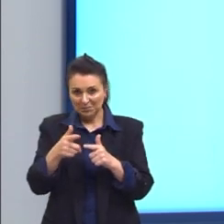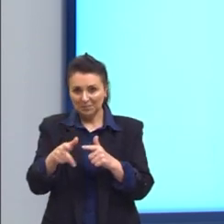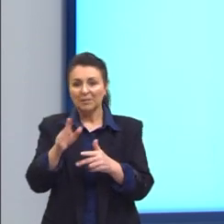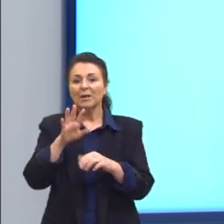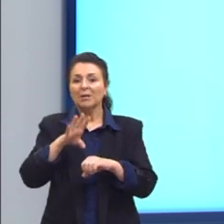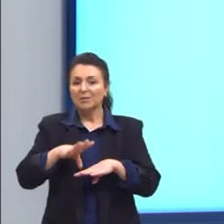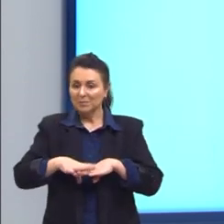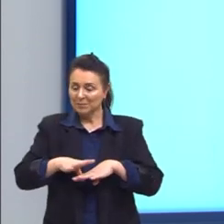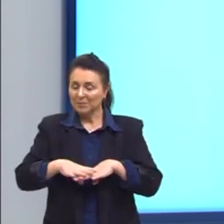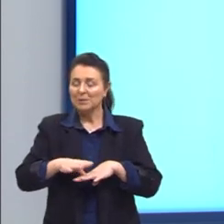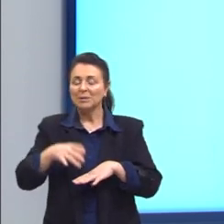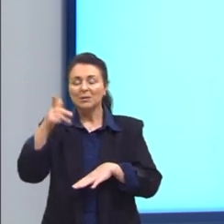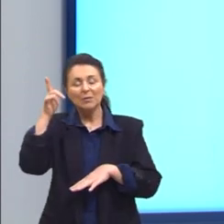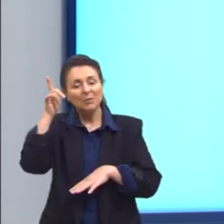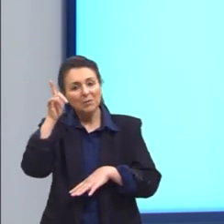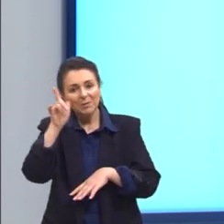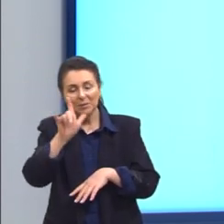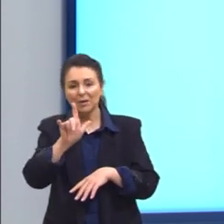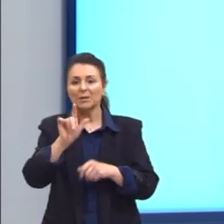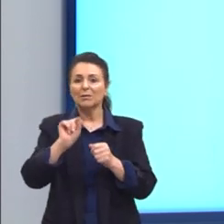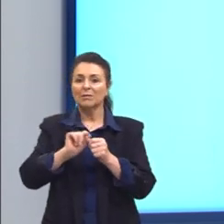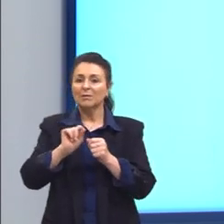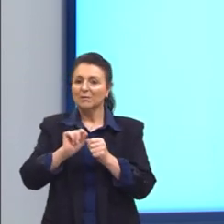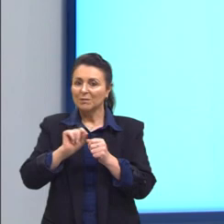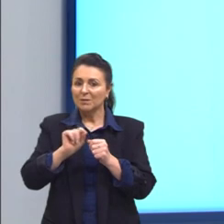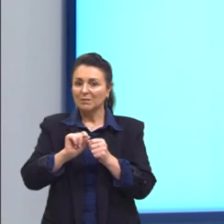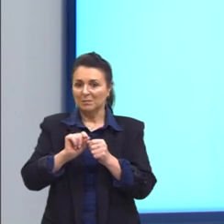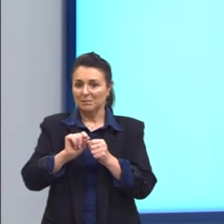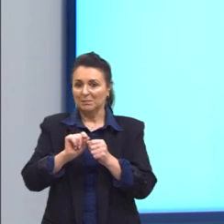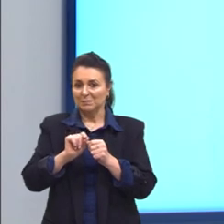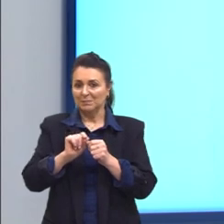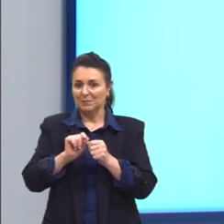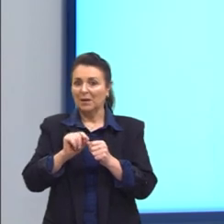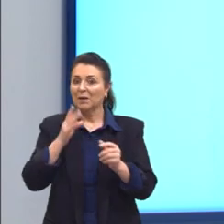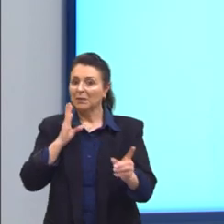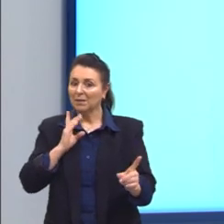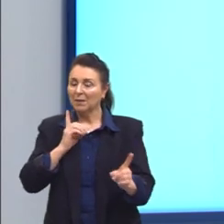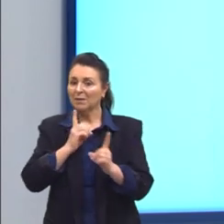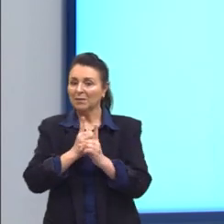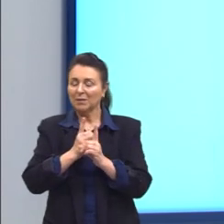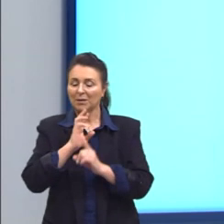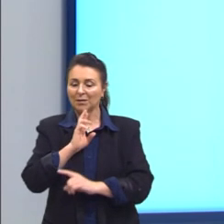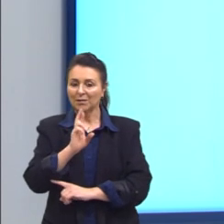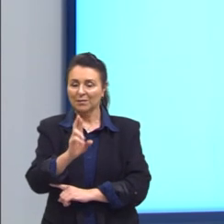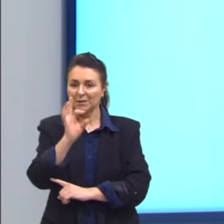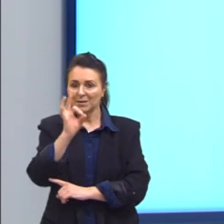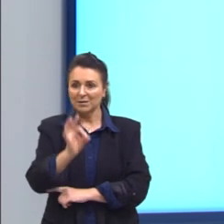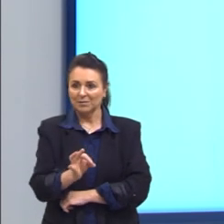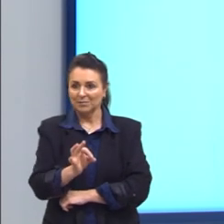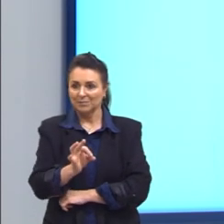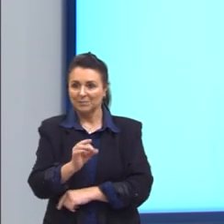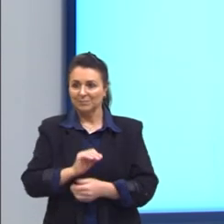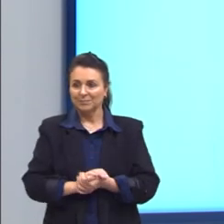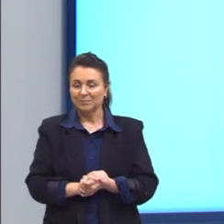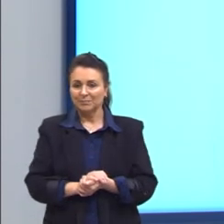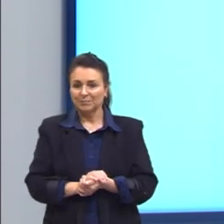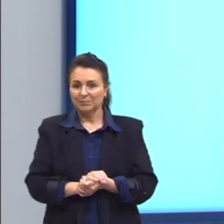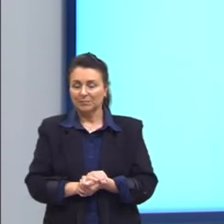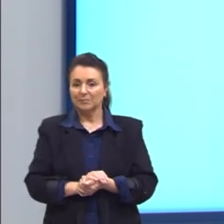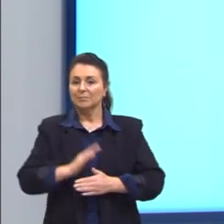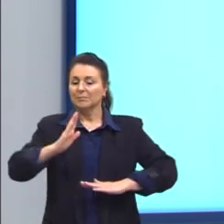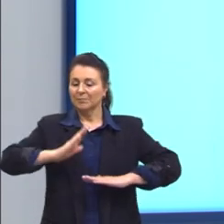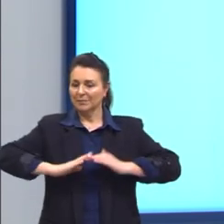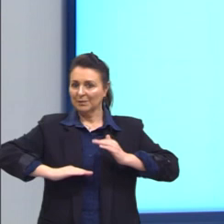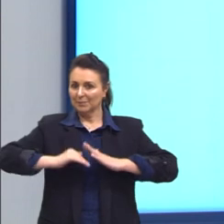sempre consegue achar um caminho mais fácil né de chegar na resposta é para gente ir